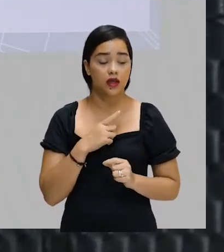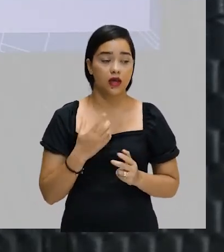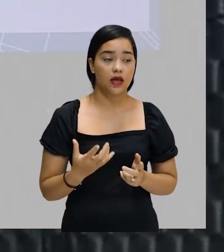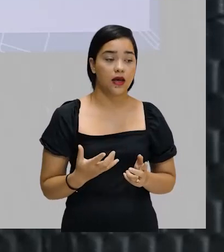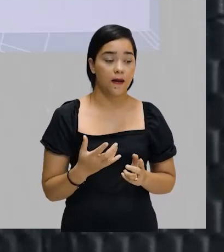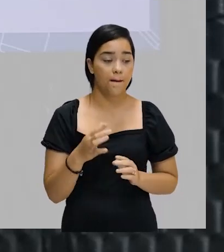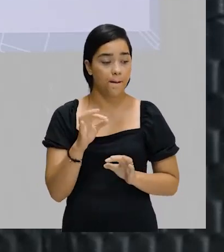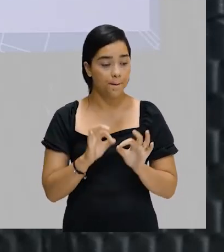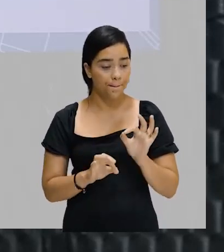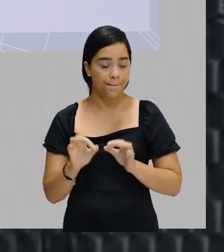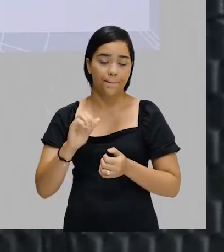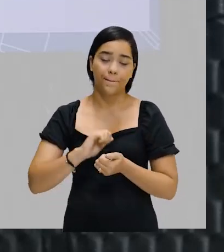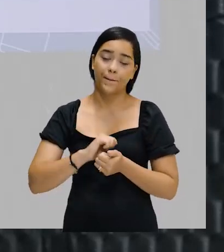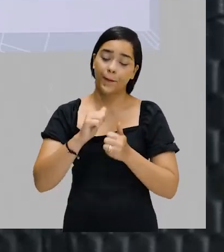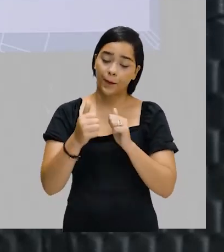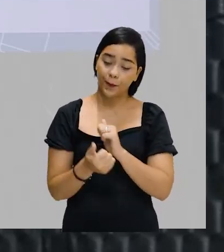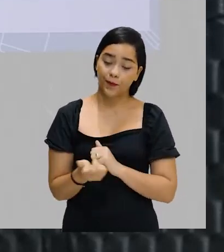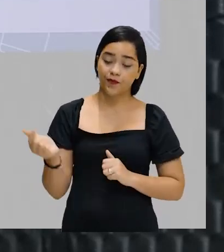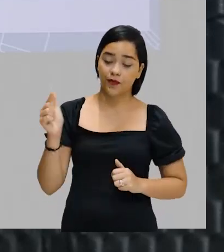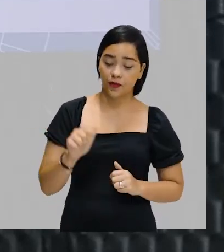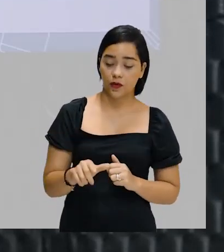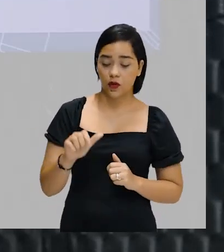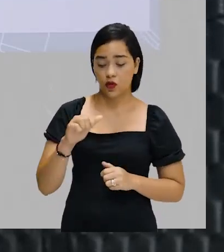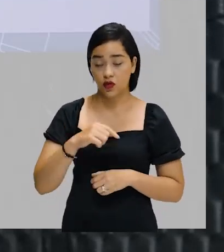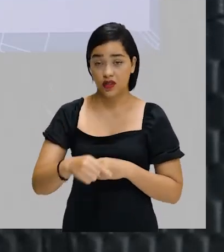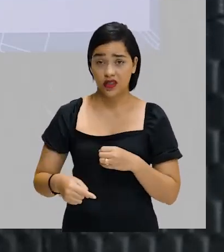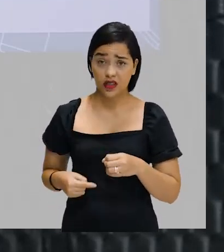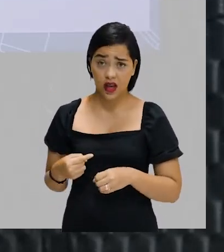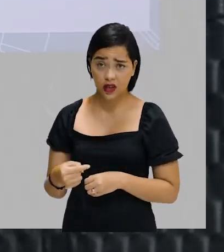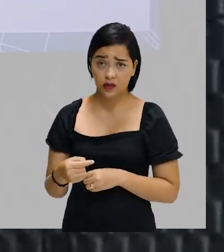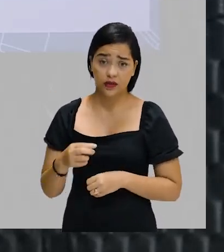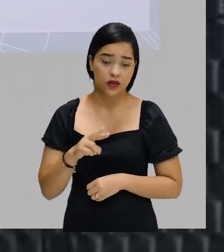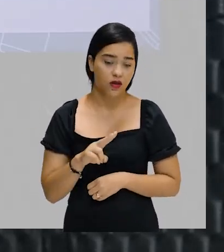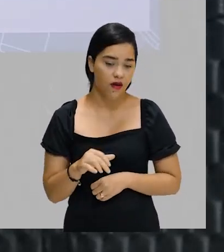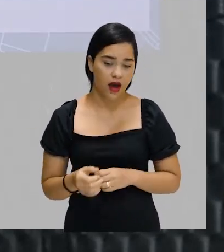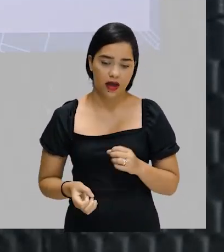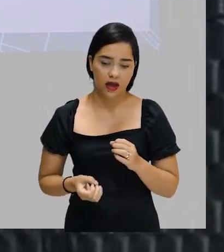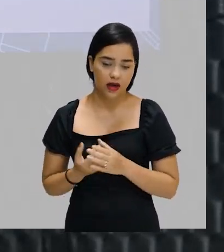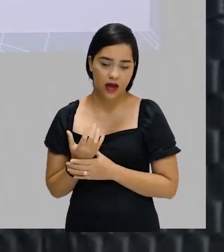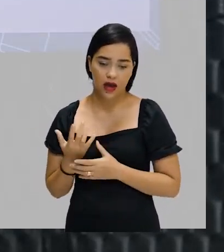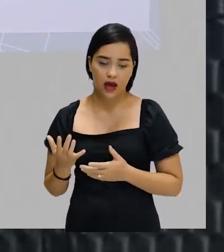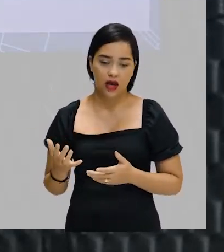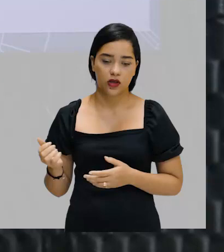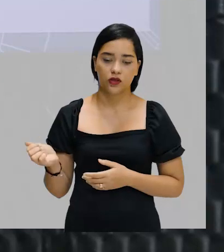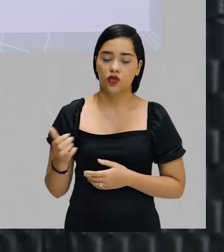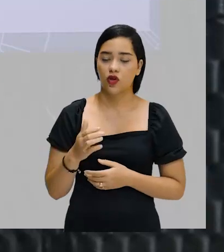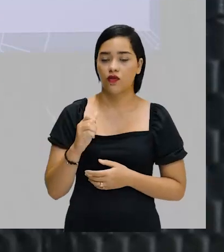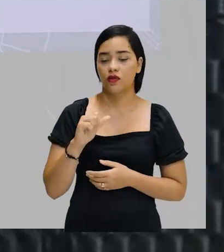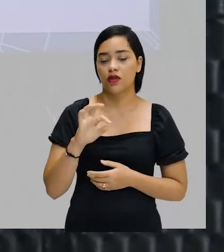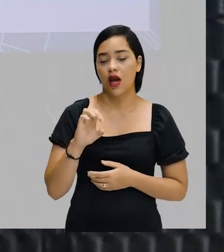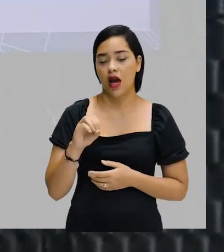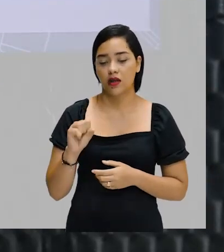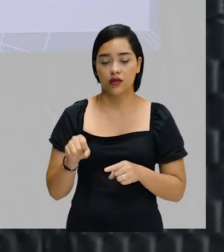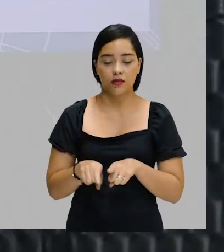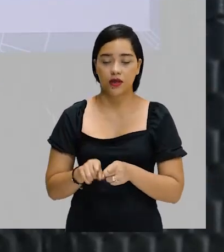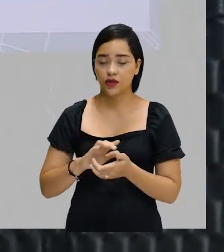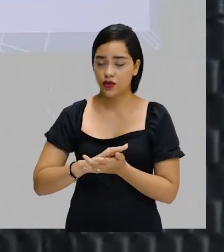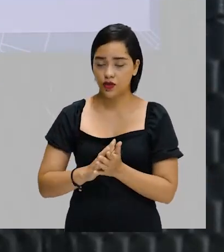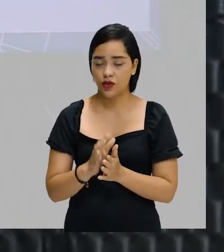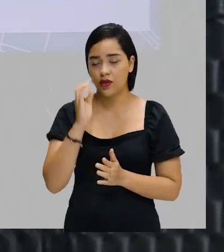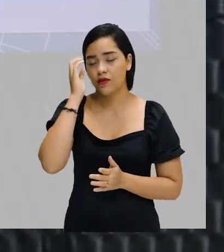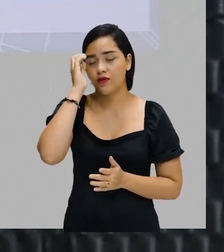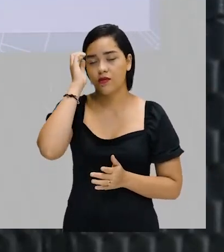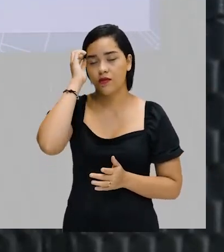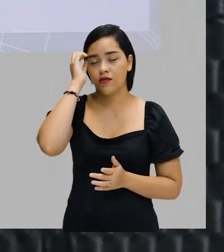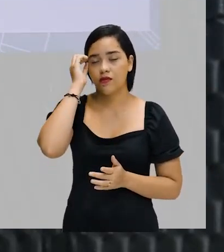uma recombinação dos átomos. Nós não vamos criar novos átomos e nem destruir. Então,